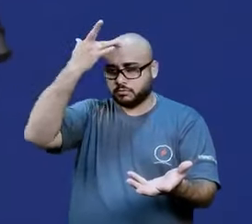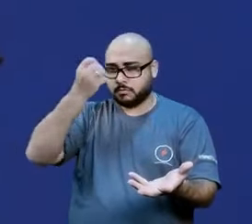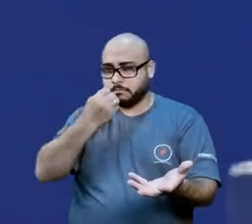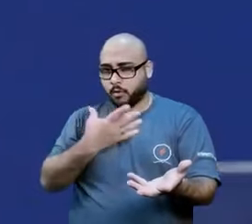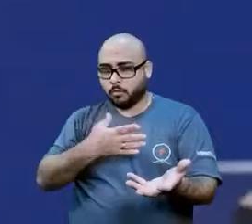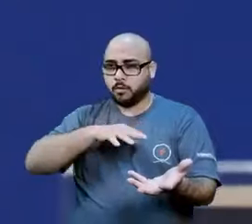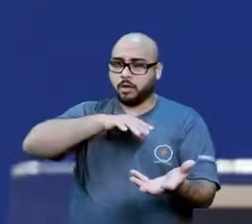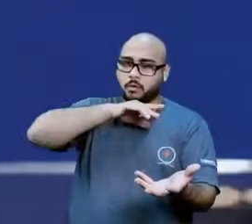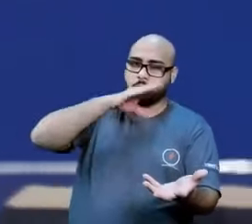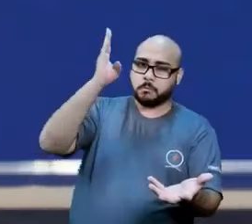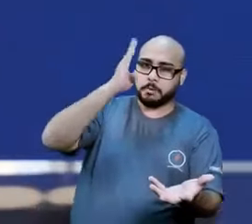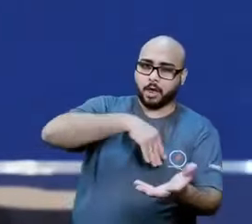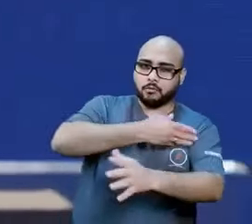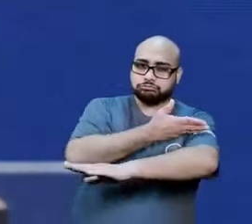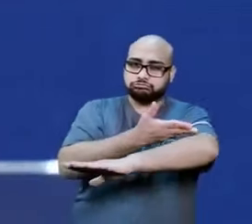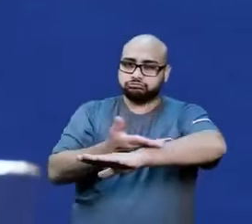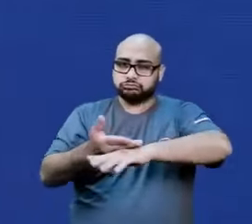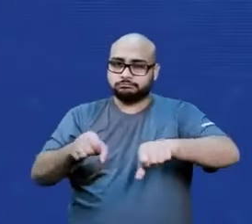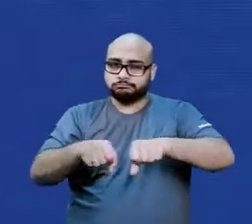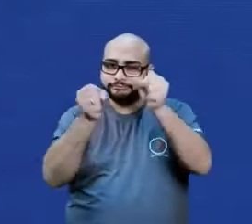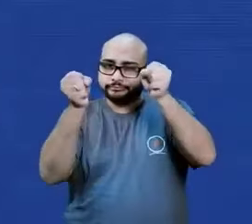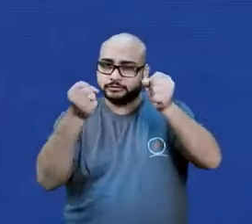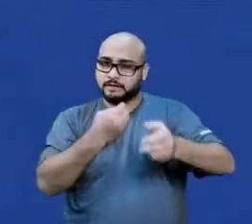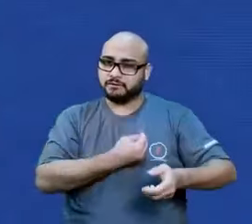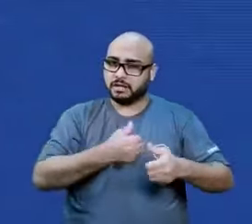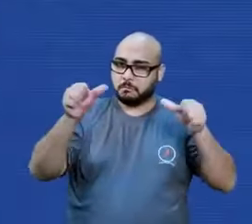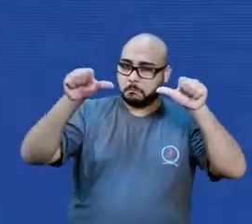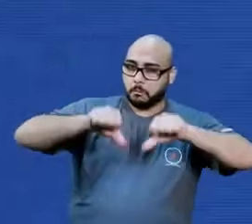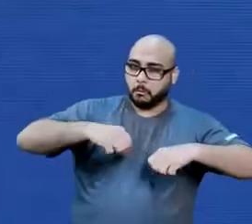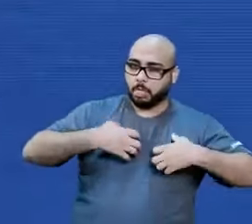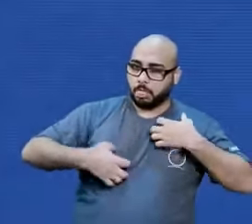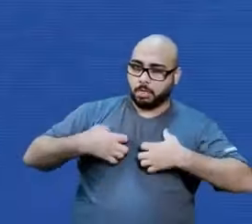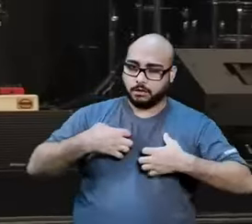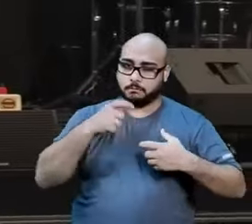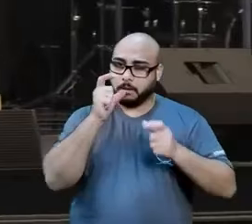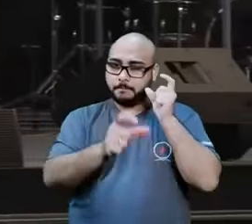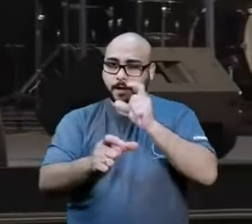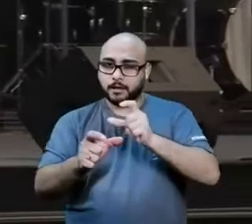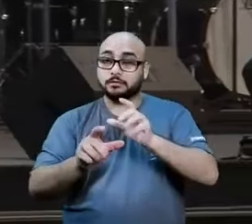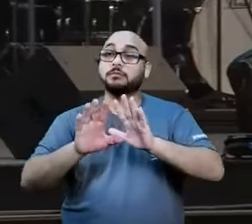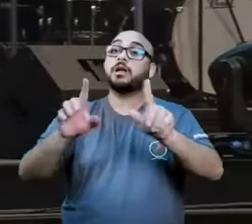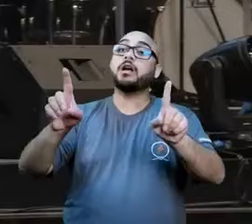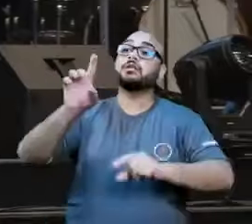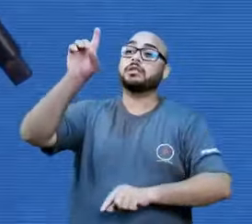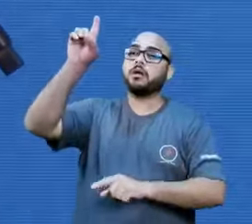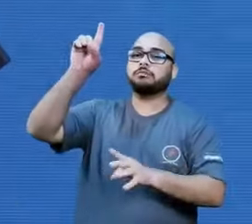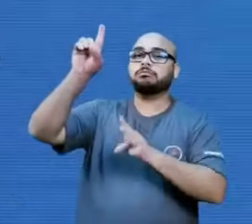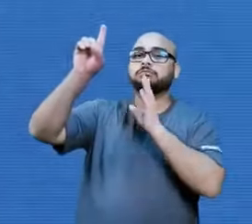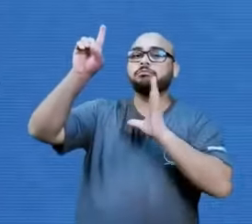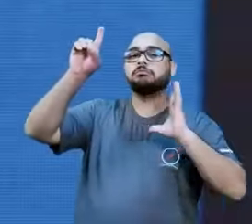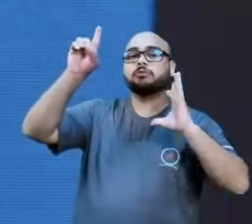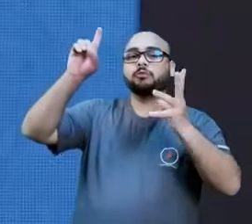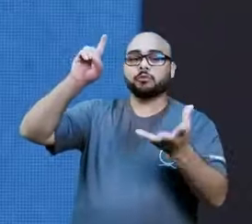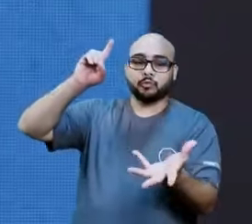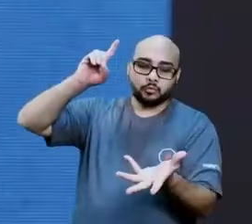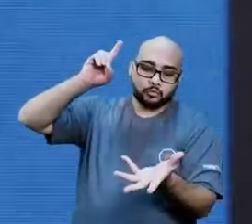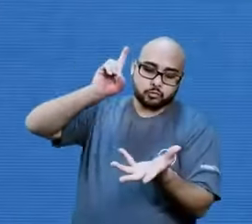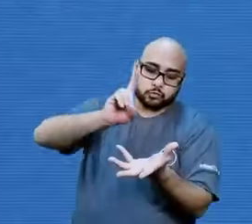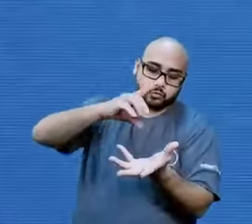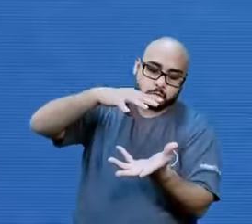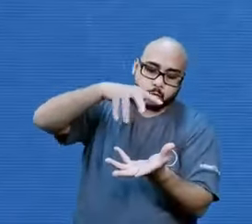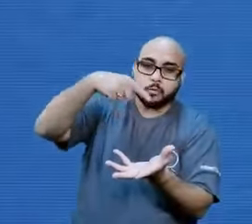erra ele possui o atributo da onisciência Deus conhece tudo Hebreus 4:13